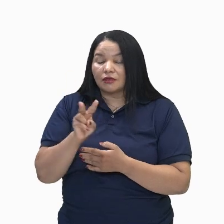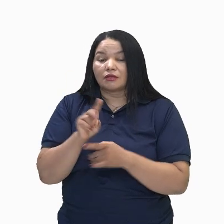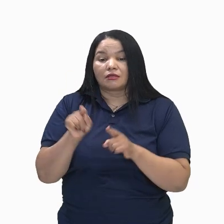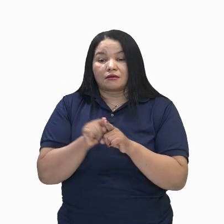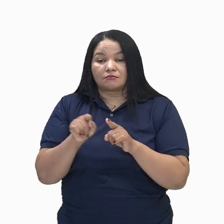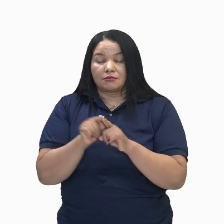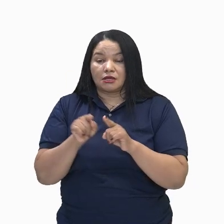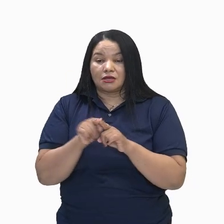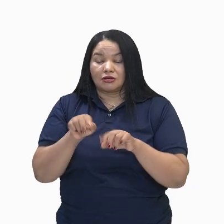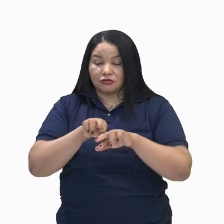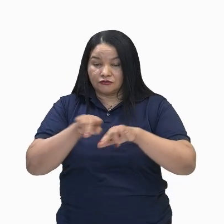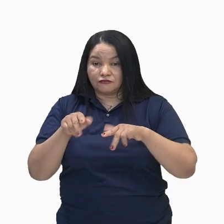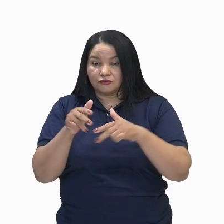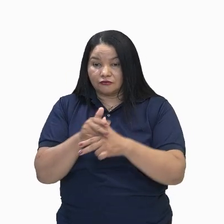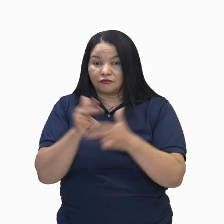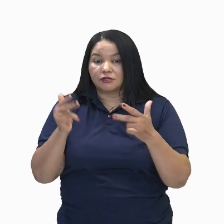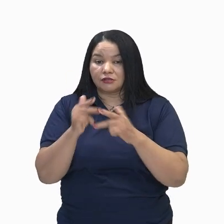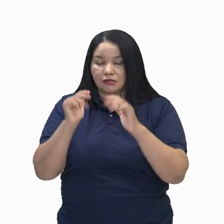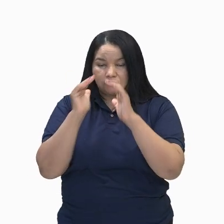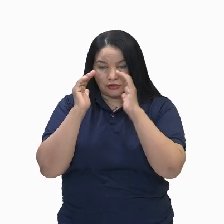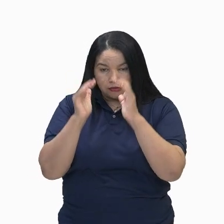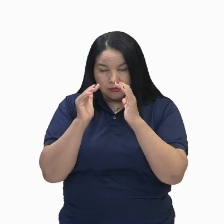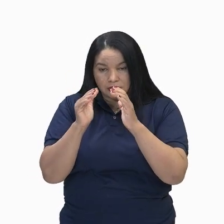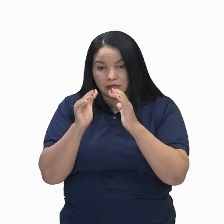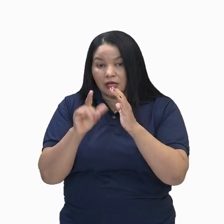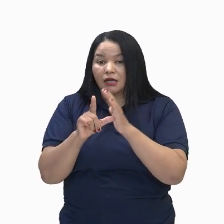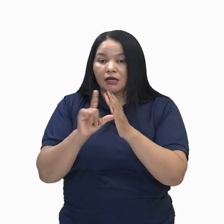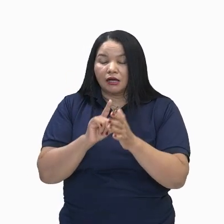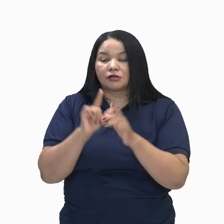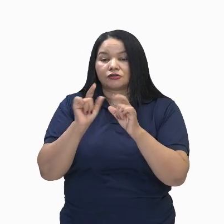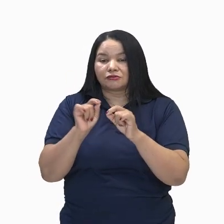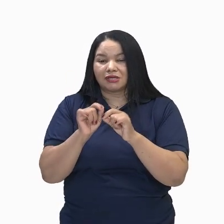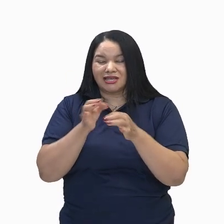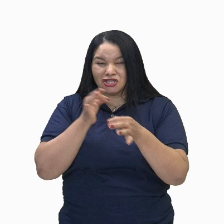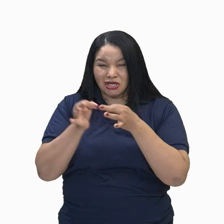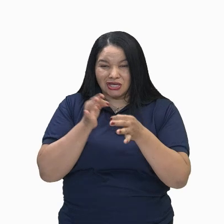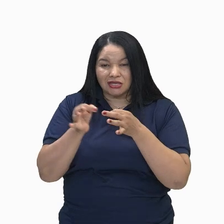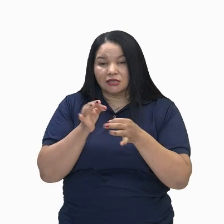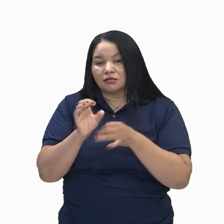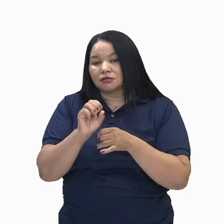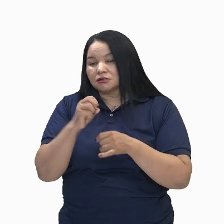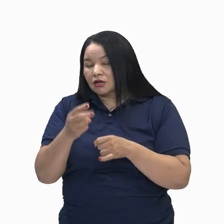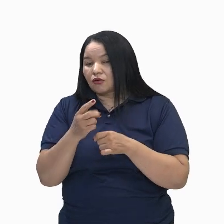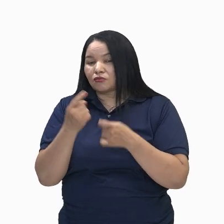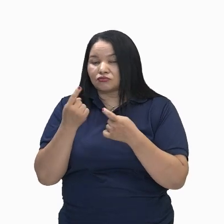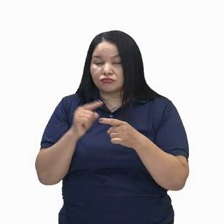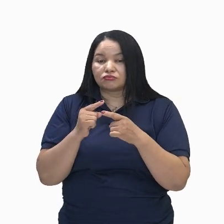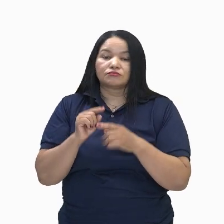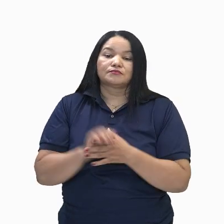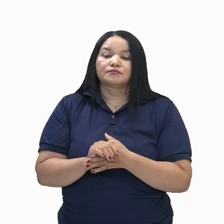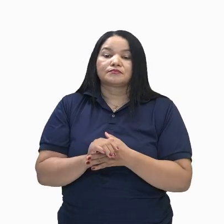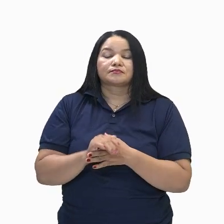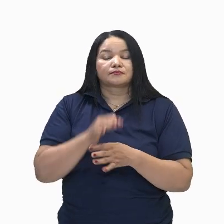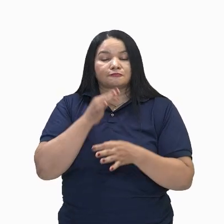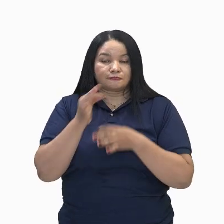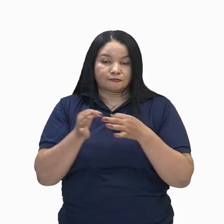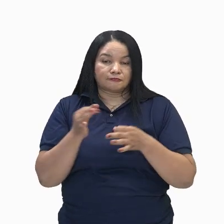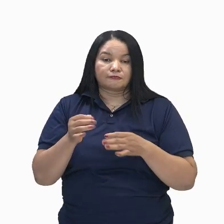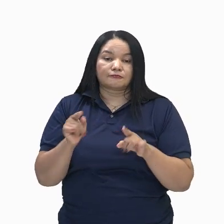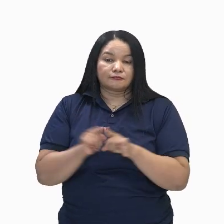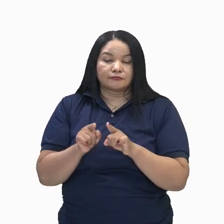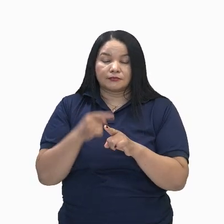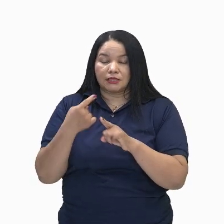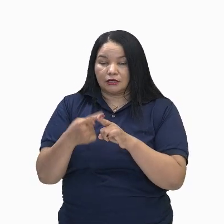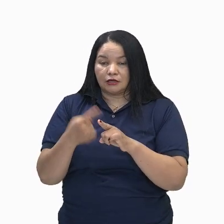a diversidade antes de fazer ali críticas ou até mesmo formar as suas opiniões, porque são pessoas que